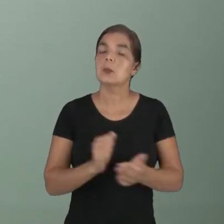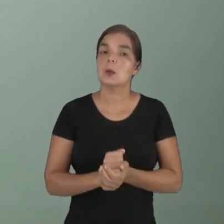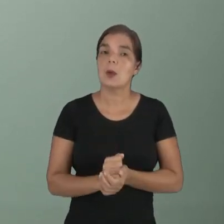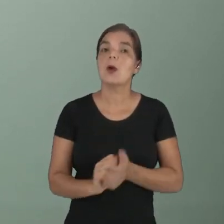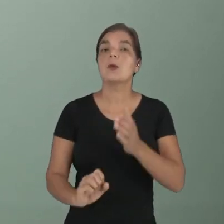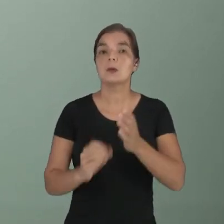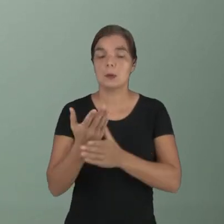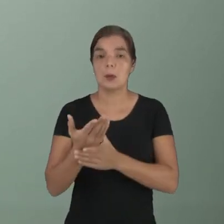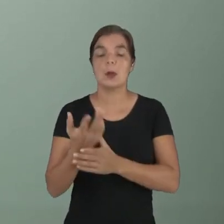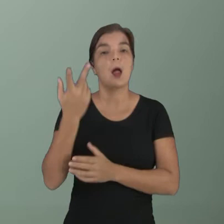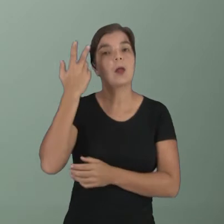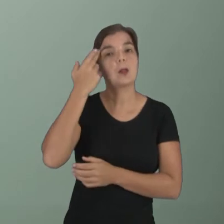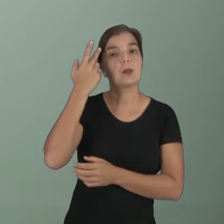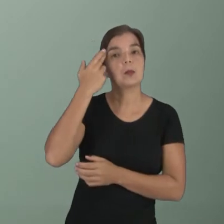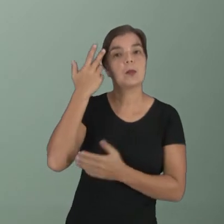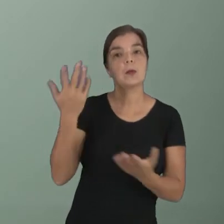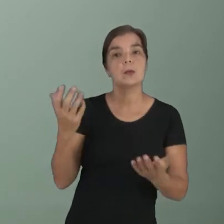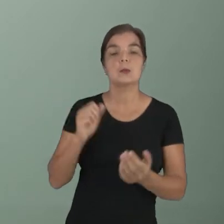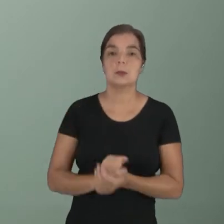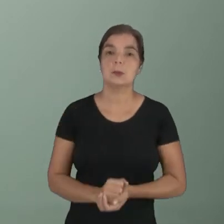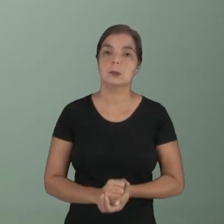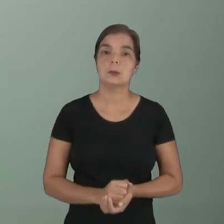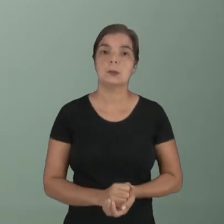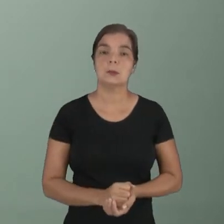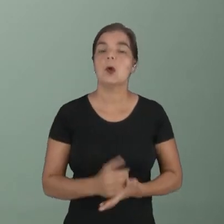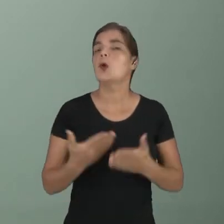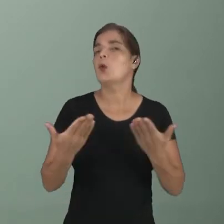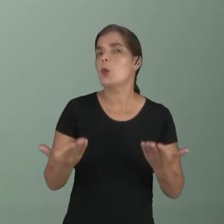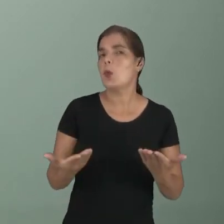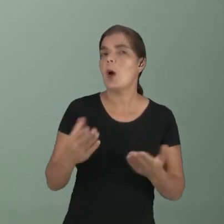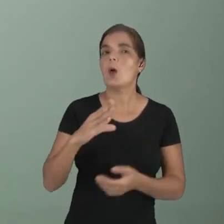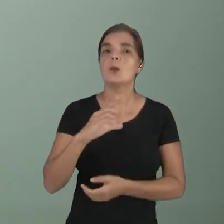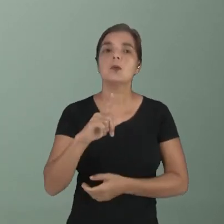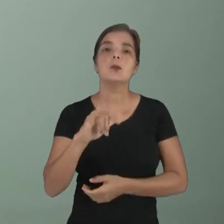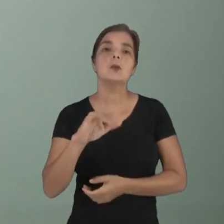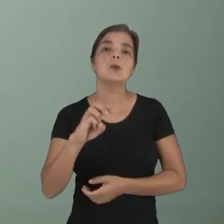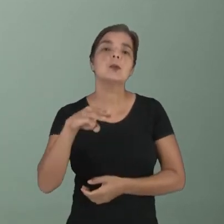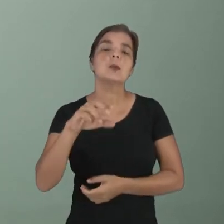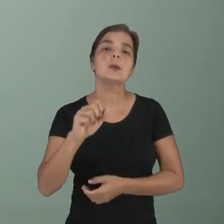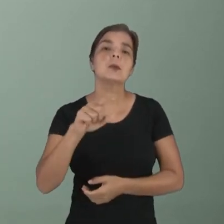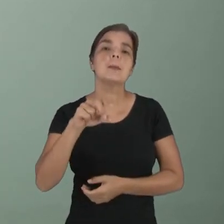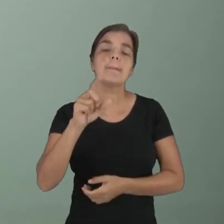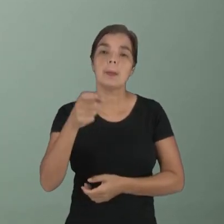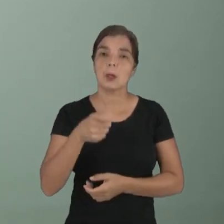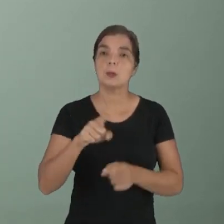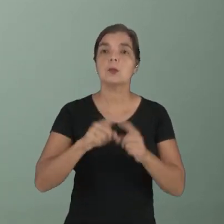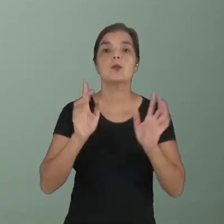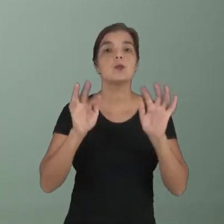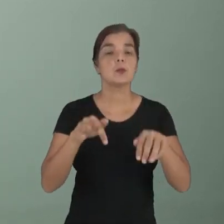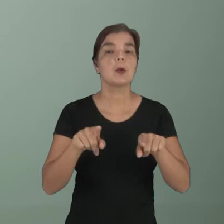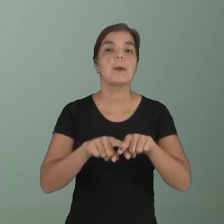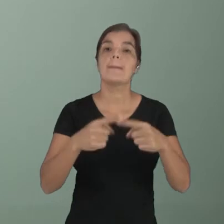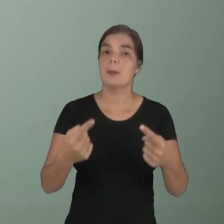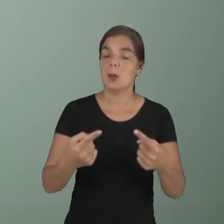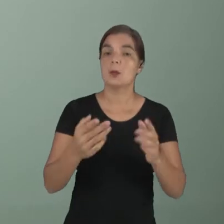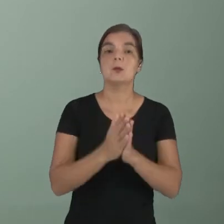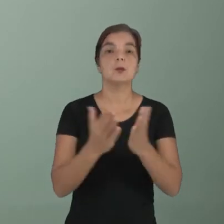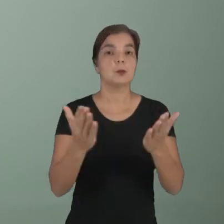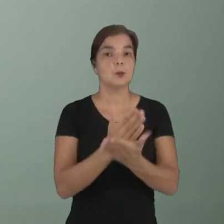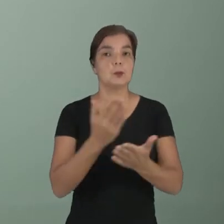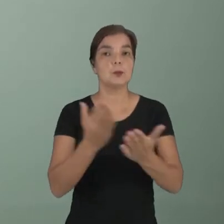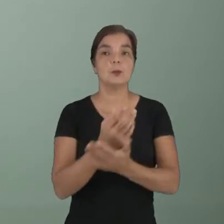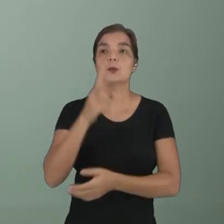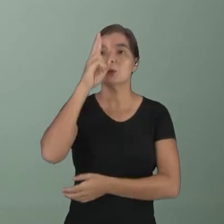as ações saem da normalidade? E qual é o clímax e o desfecho? Porém, muitos livros,